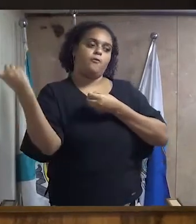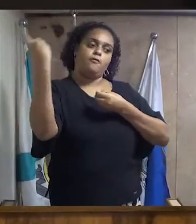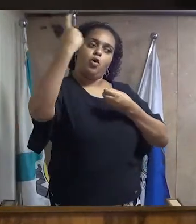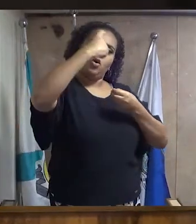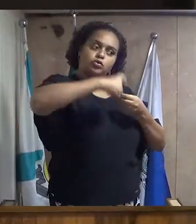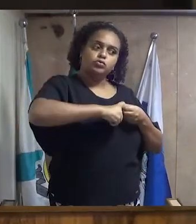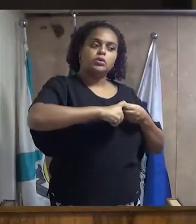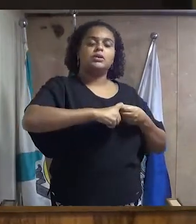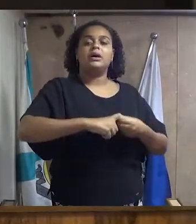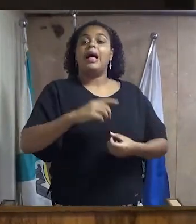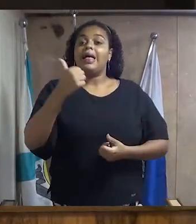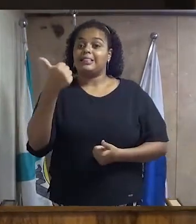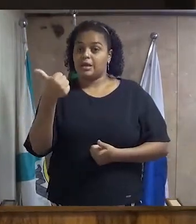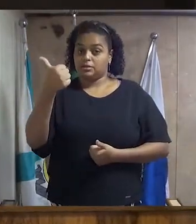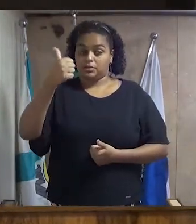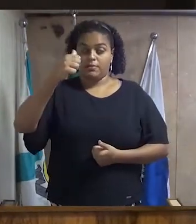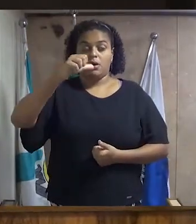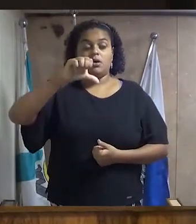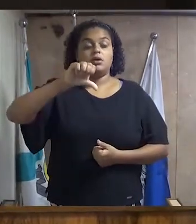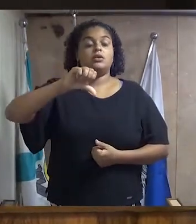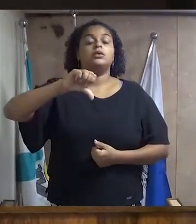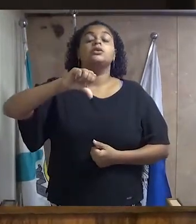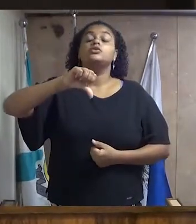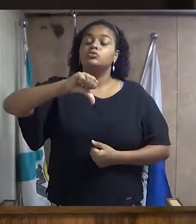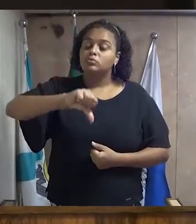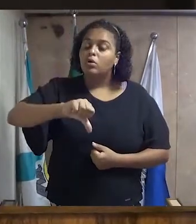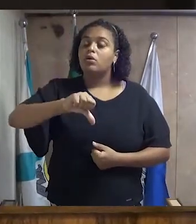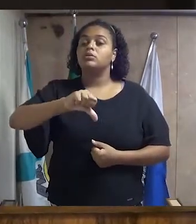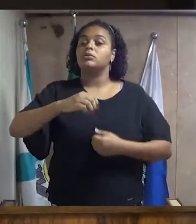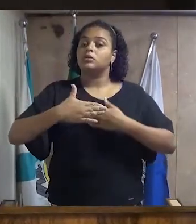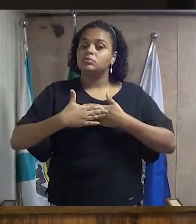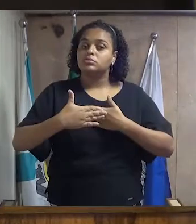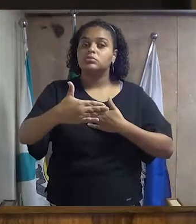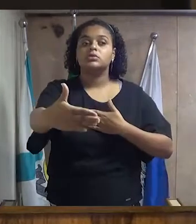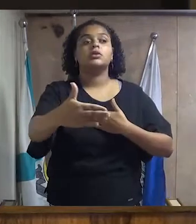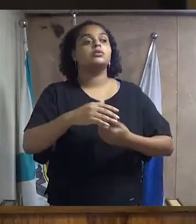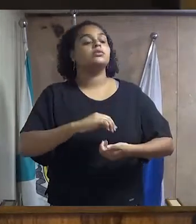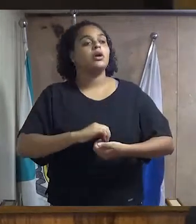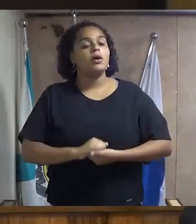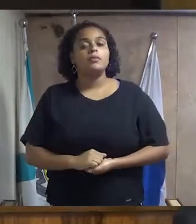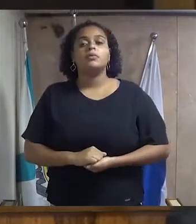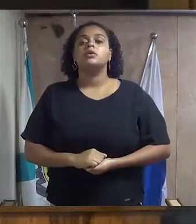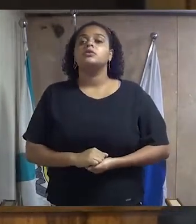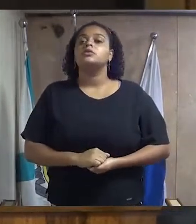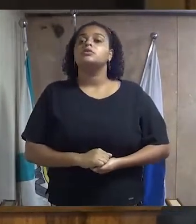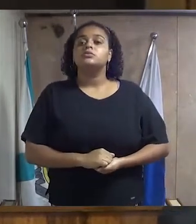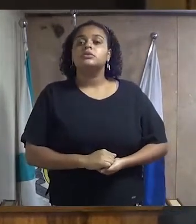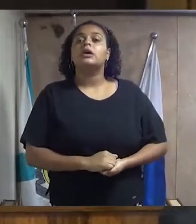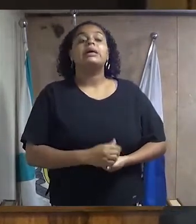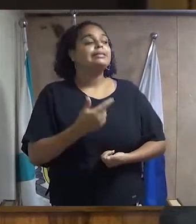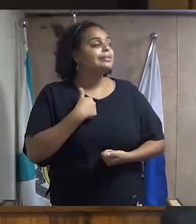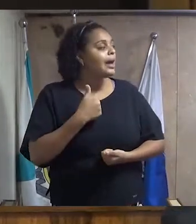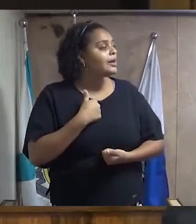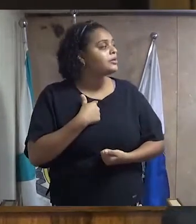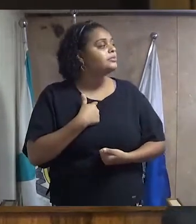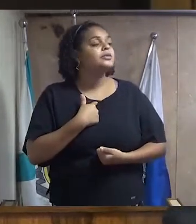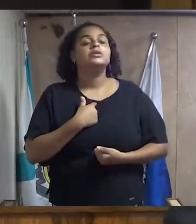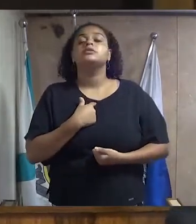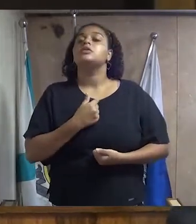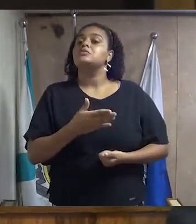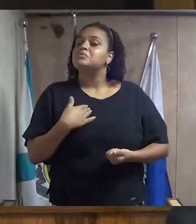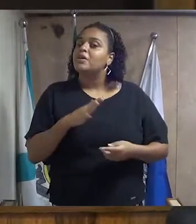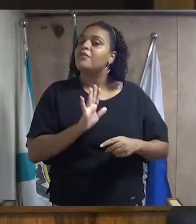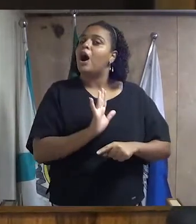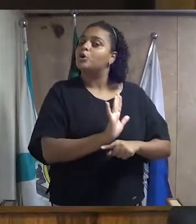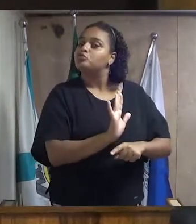nessa 19ª legislatura e tendo à frente o chefe do executivo que tem a sensibilidade de conduzir